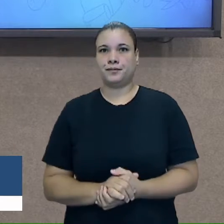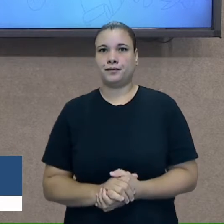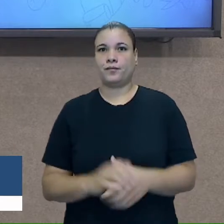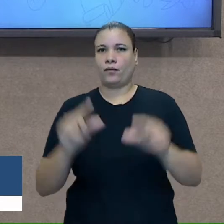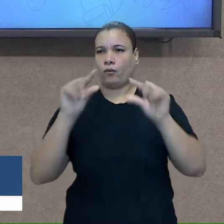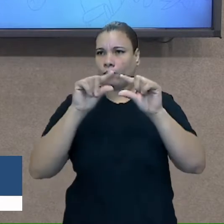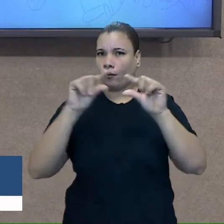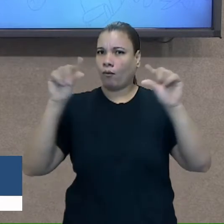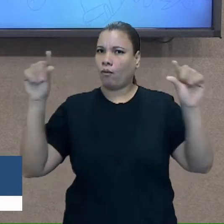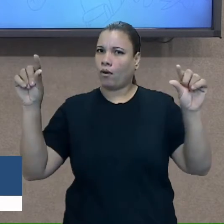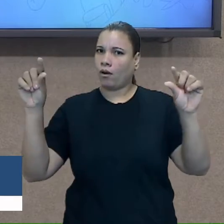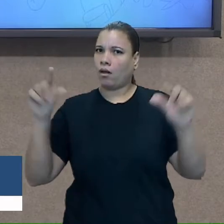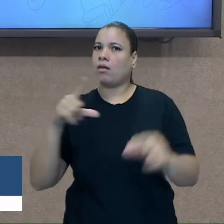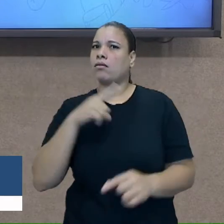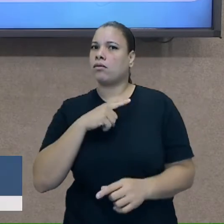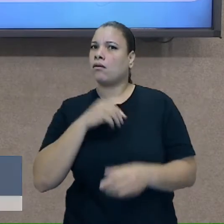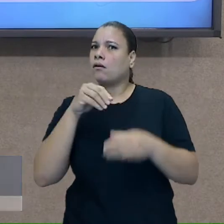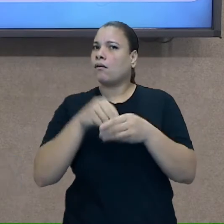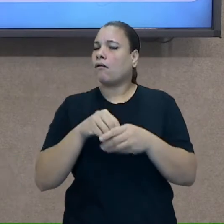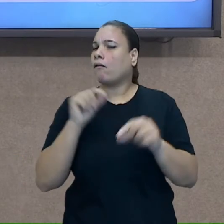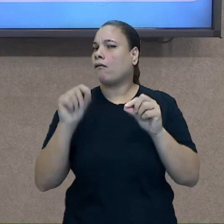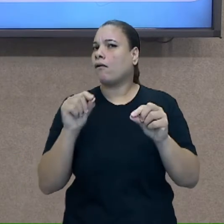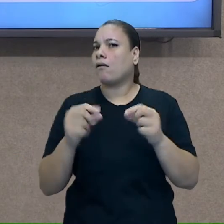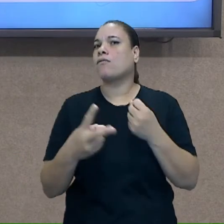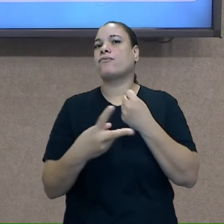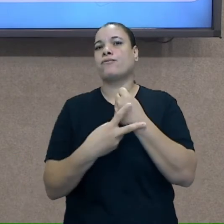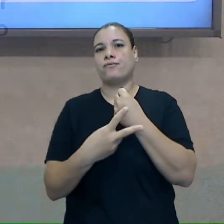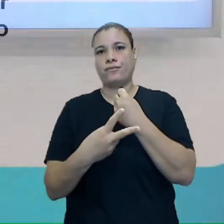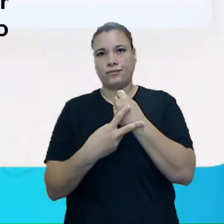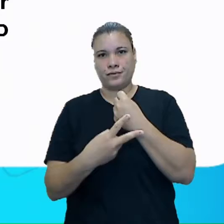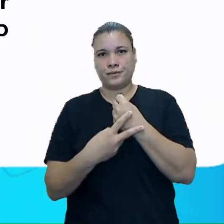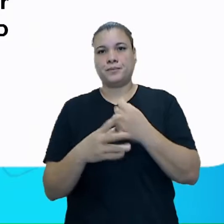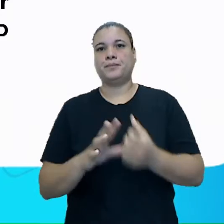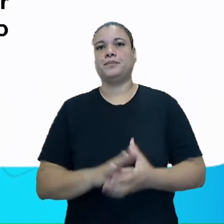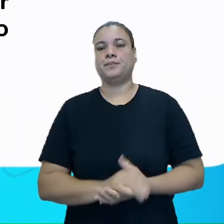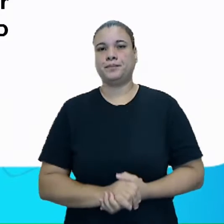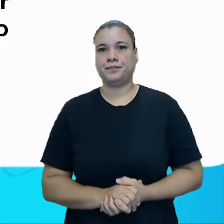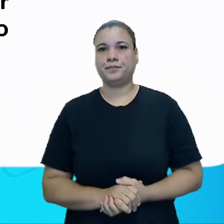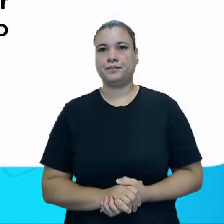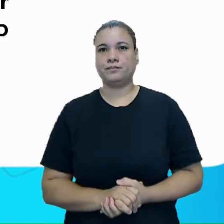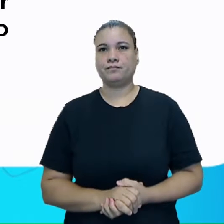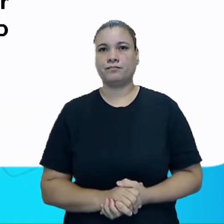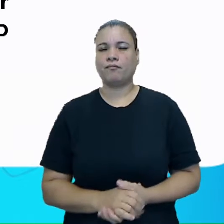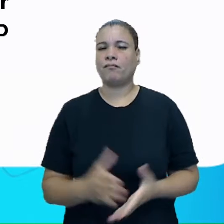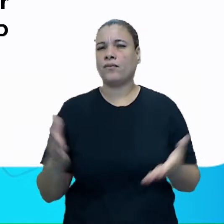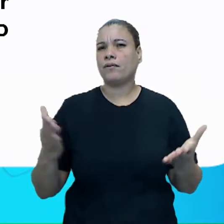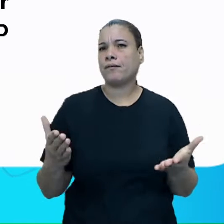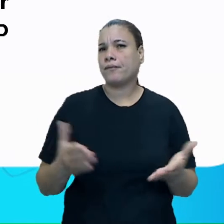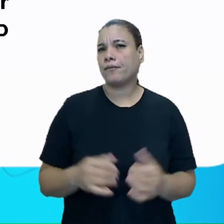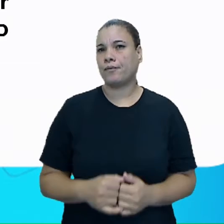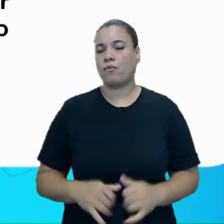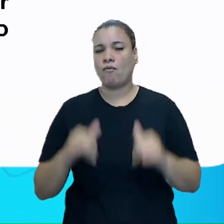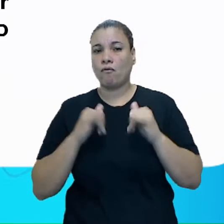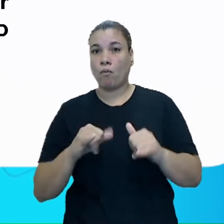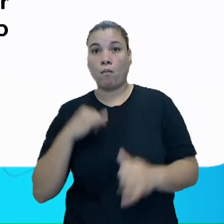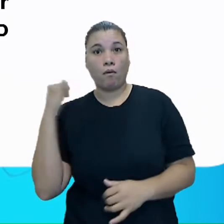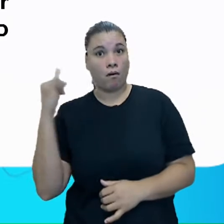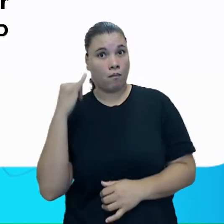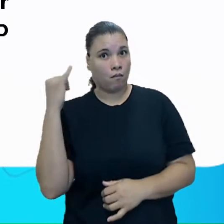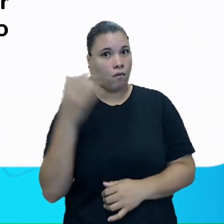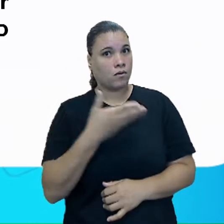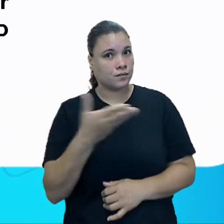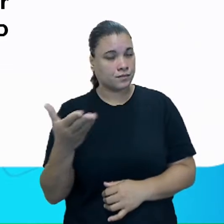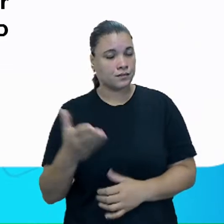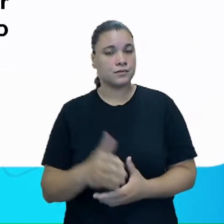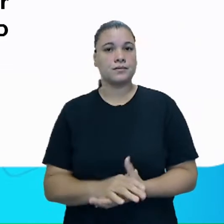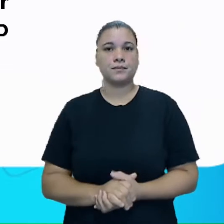eu tenho um verbo na frase. Então, observe essas informações importantes. As